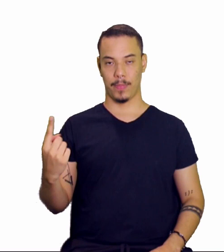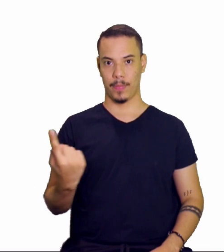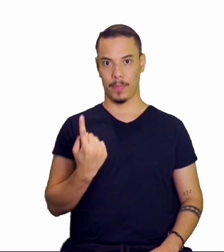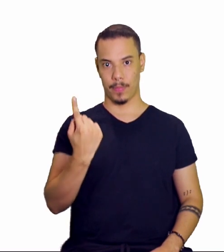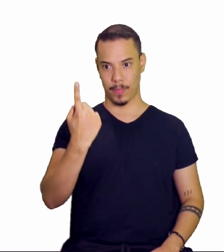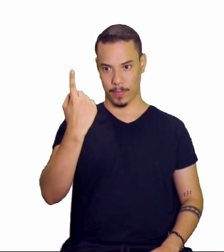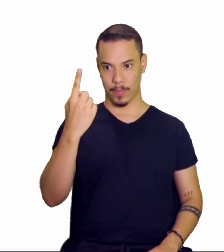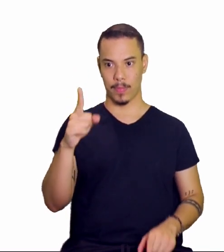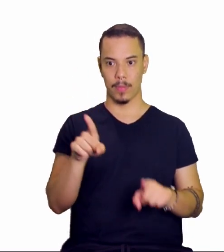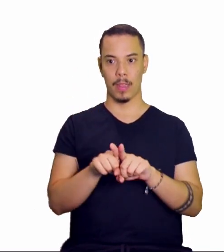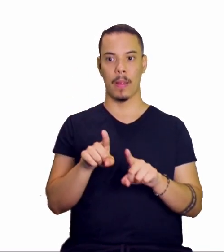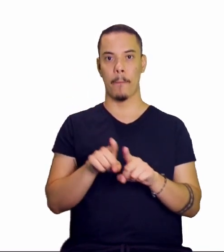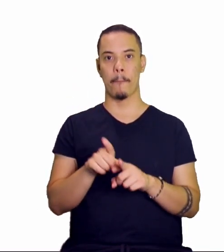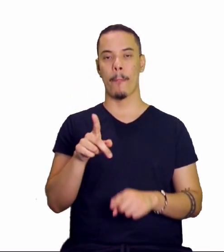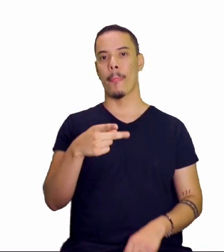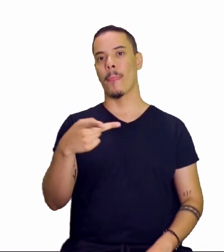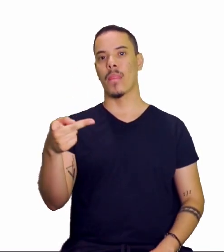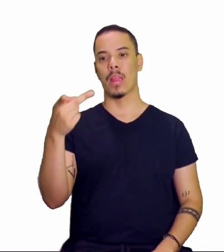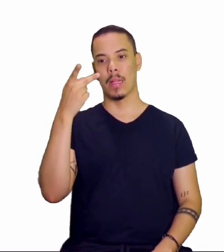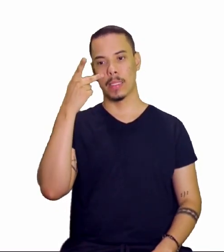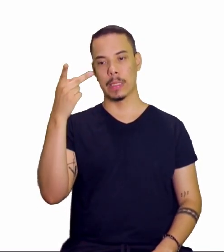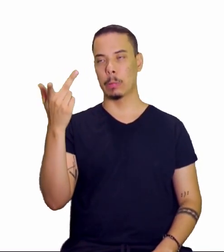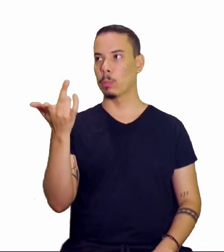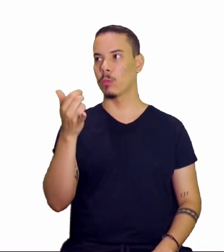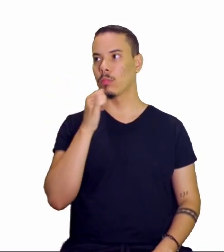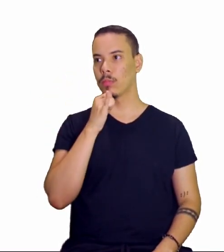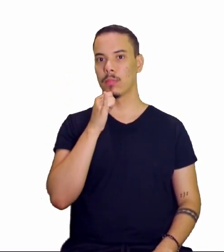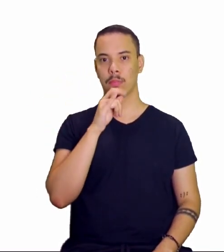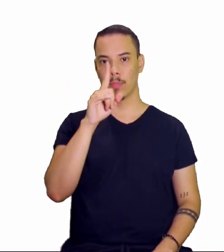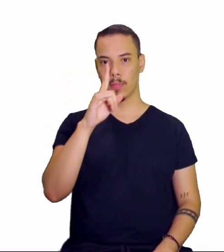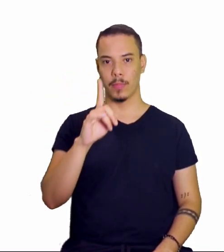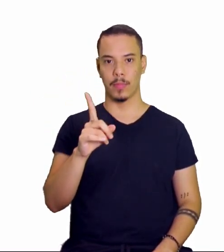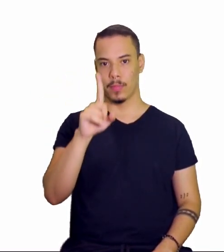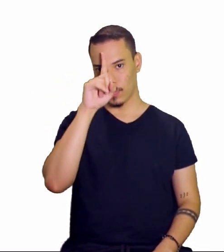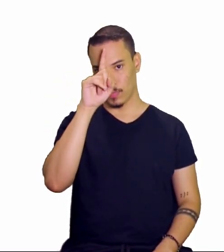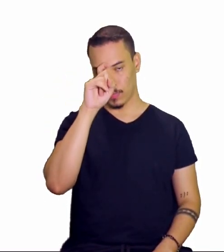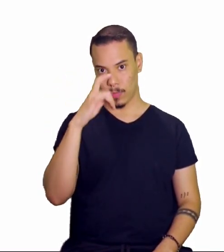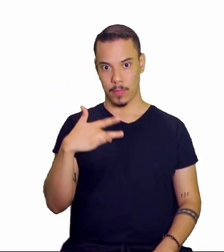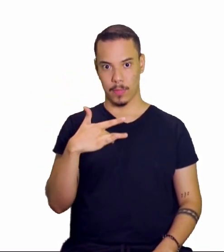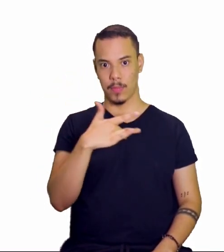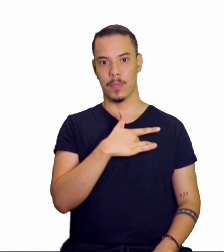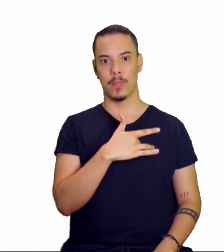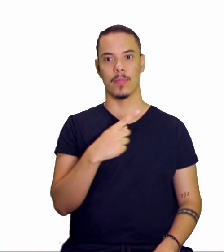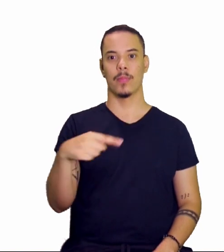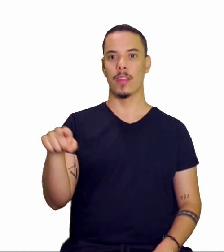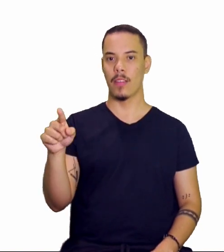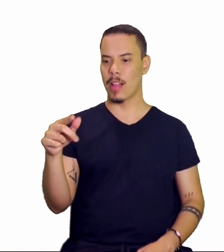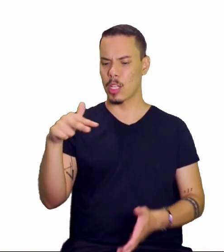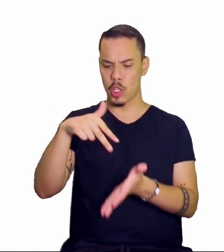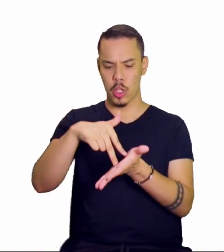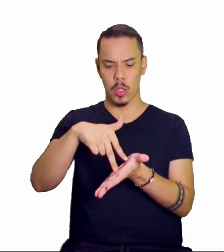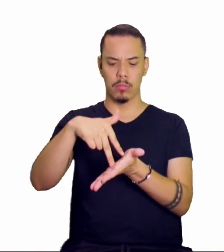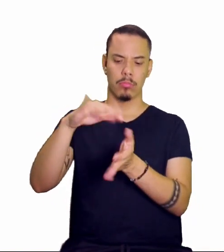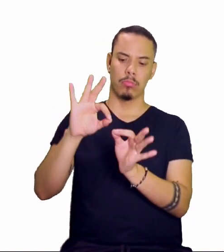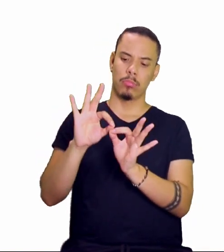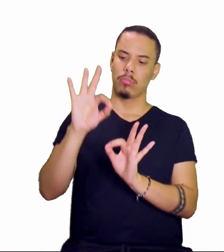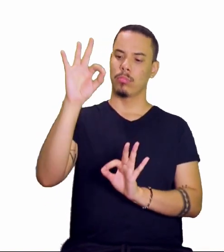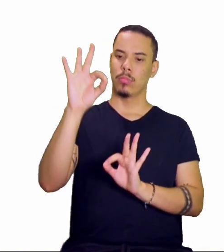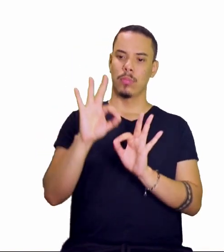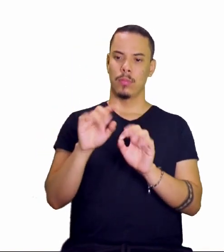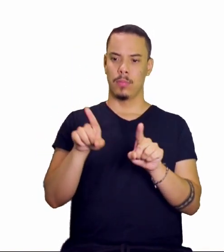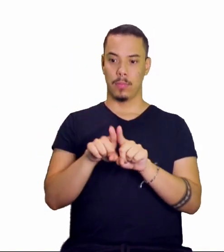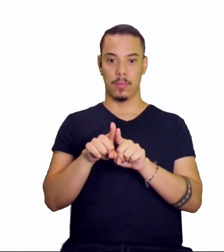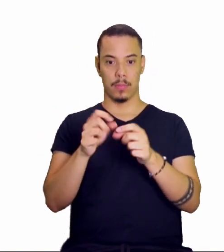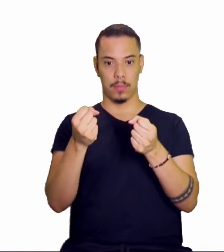Altura também, às vezes você vai no postinho, aí você tem que passar pela triagem. Justamente. Aí a enfermeira sobe aqui na balança, vai ver a sua altura e o seu peso. Isso